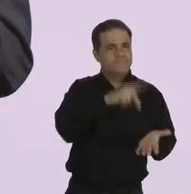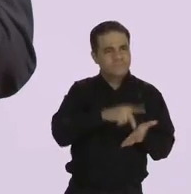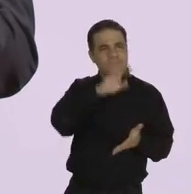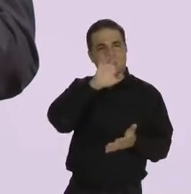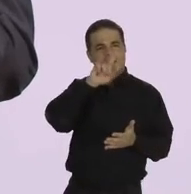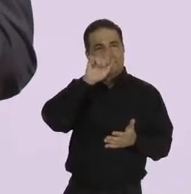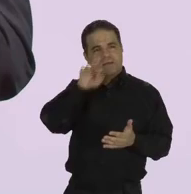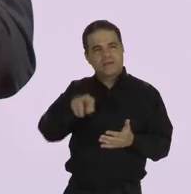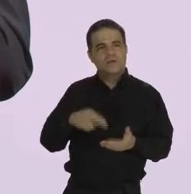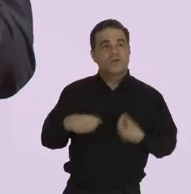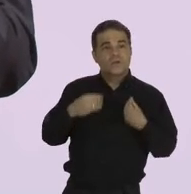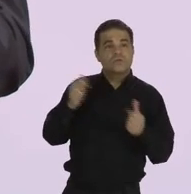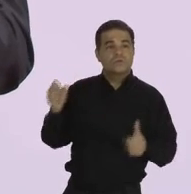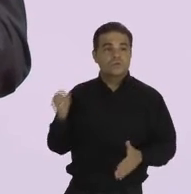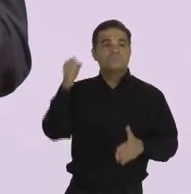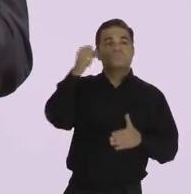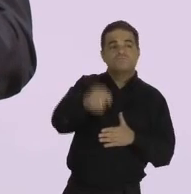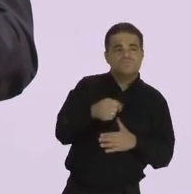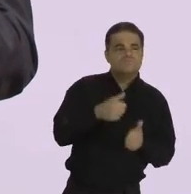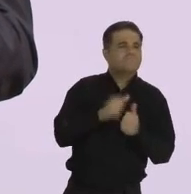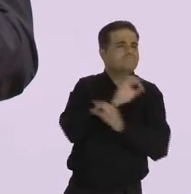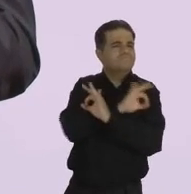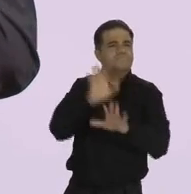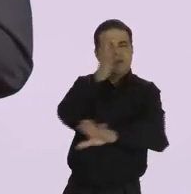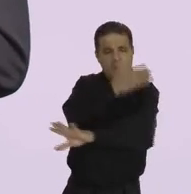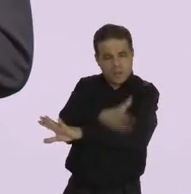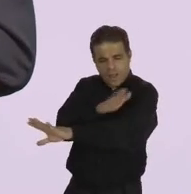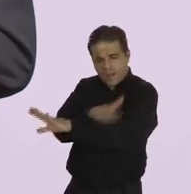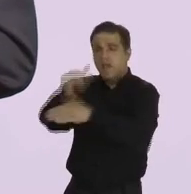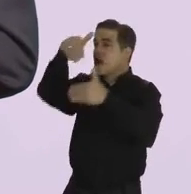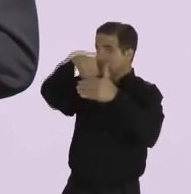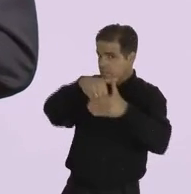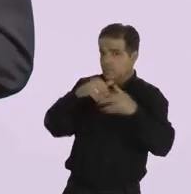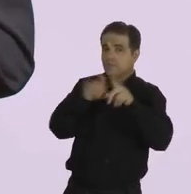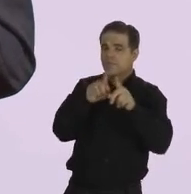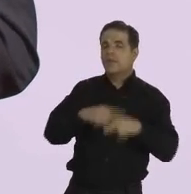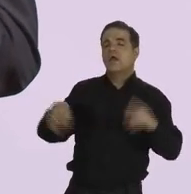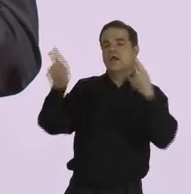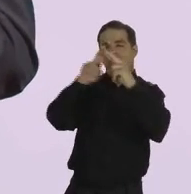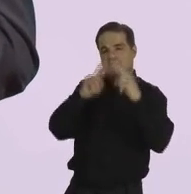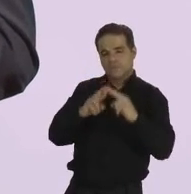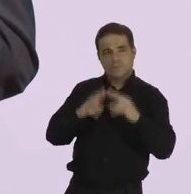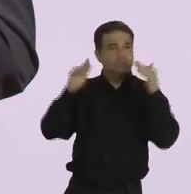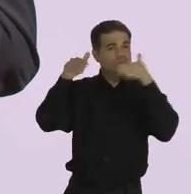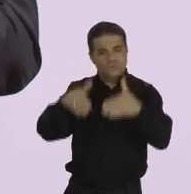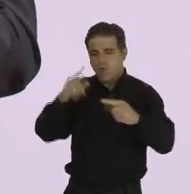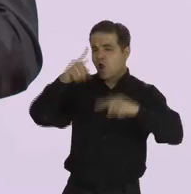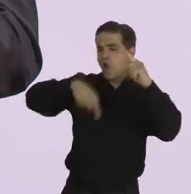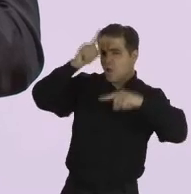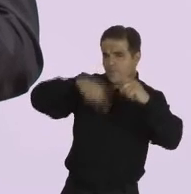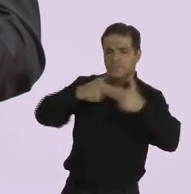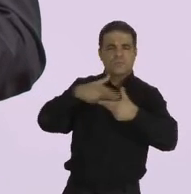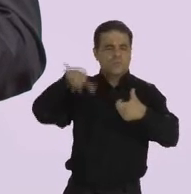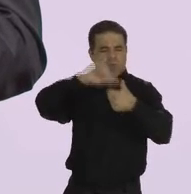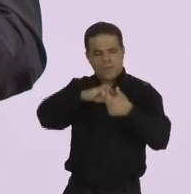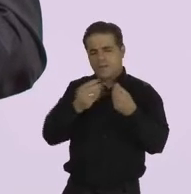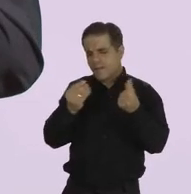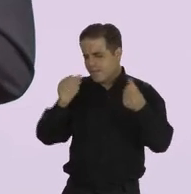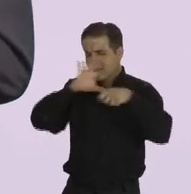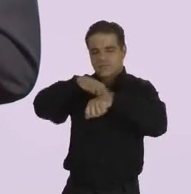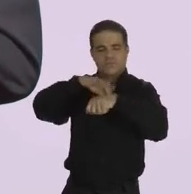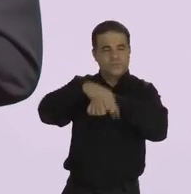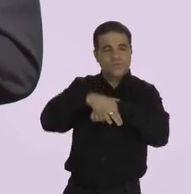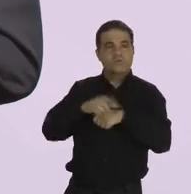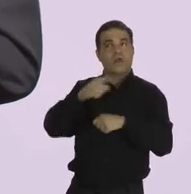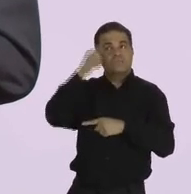nós colocamos de pé um plano bem robusto treinamento interno e da nossa rede sótão e produtos qualidade e segurança